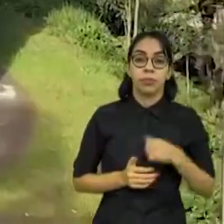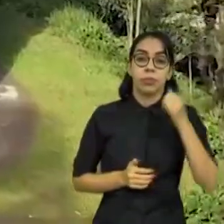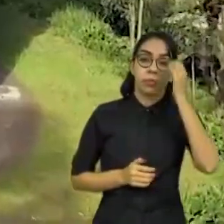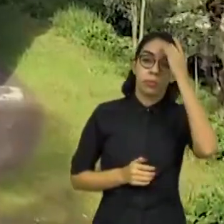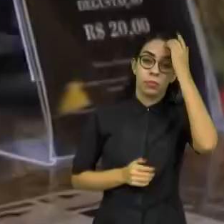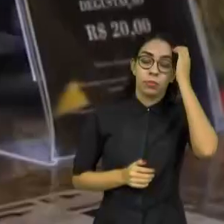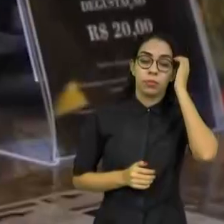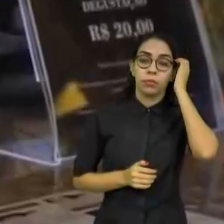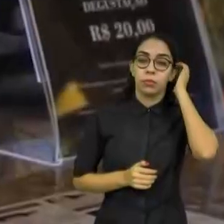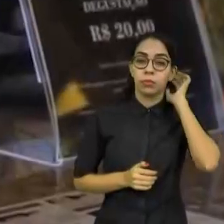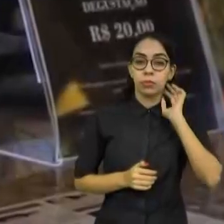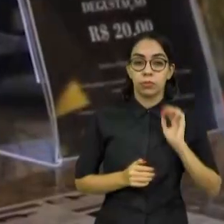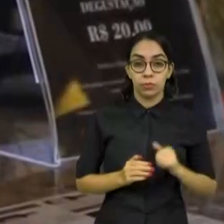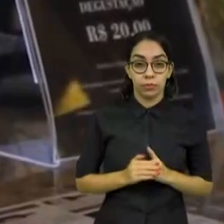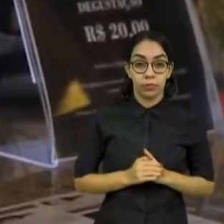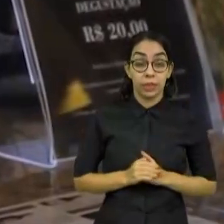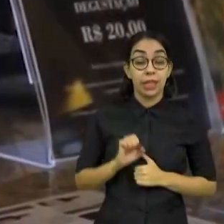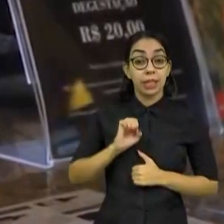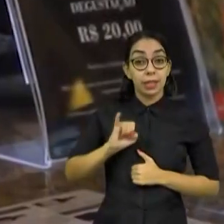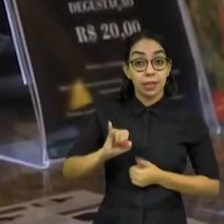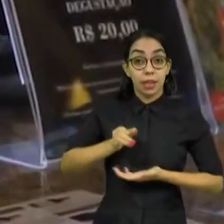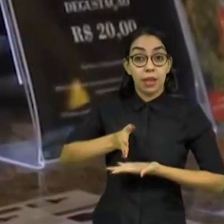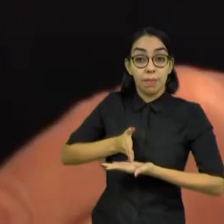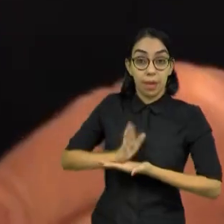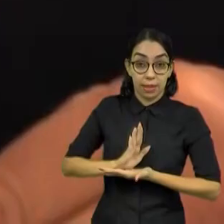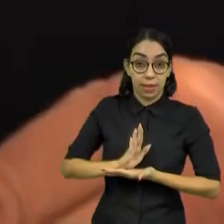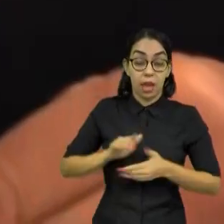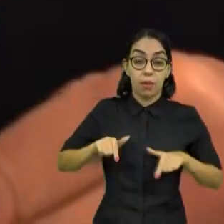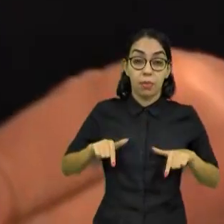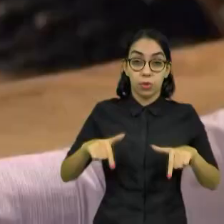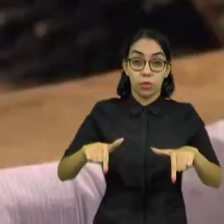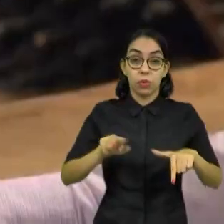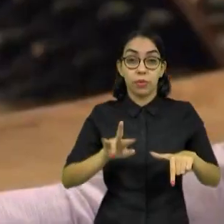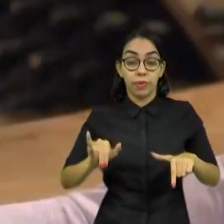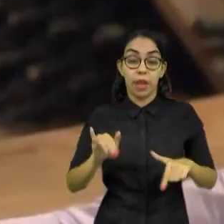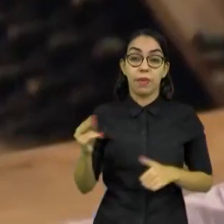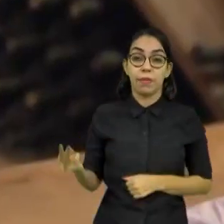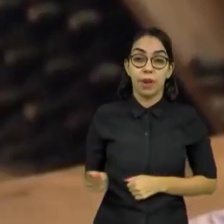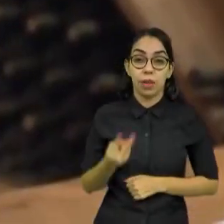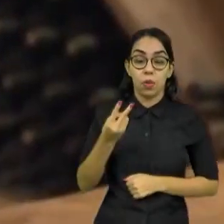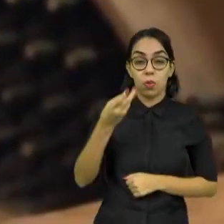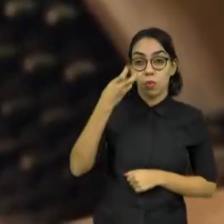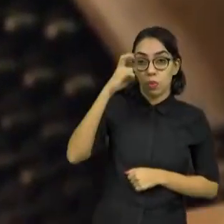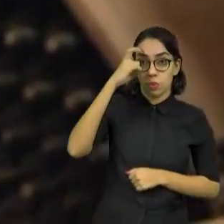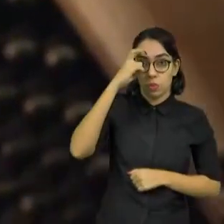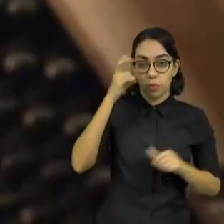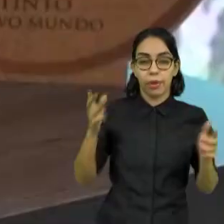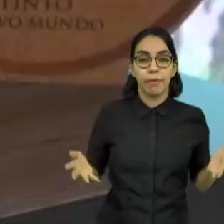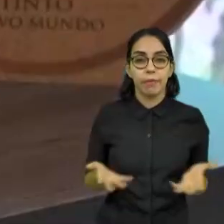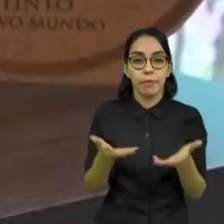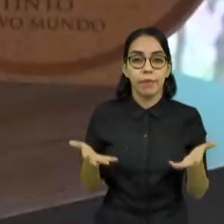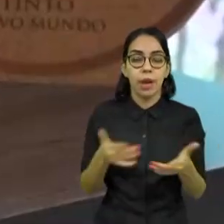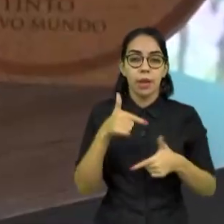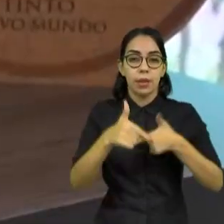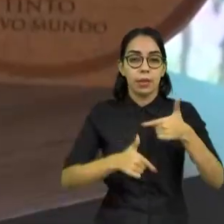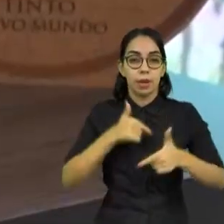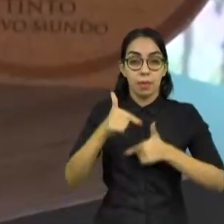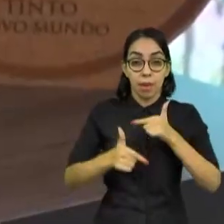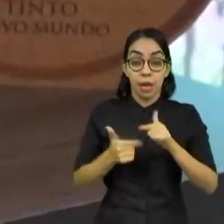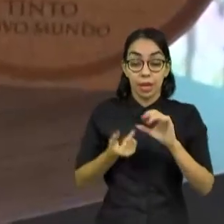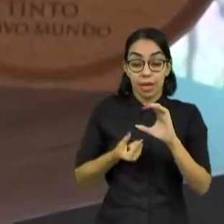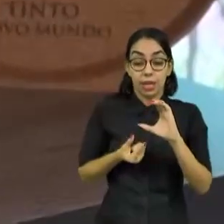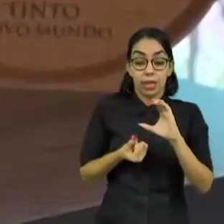Esses produtos ganham valor, preservam a cultura, geram emprego e renda e são desejos de consumidores nacionais